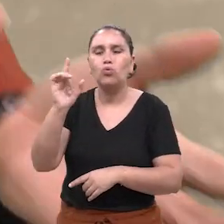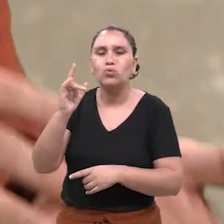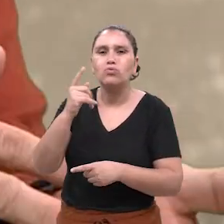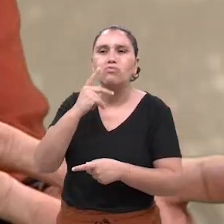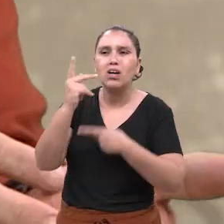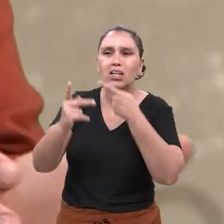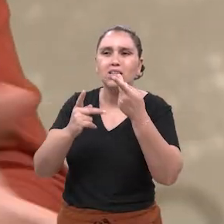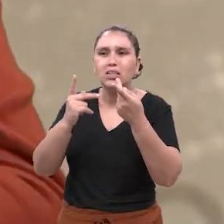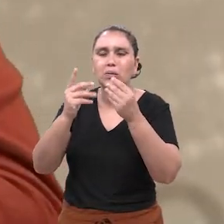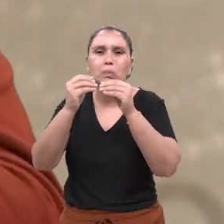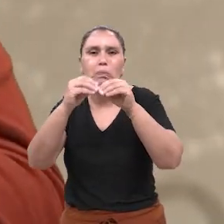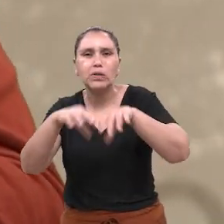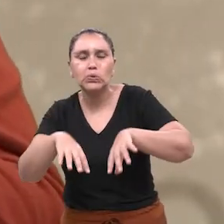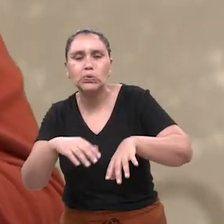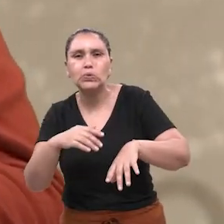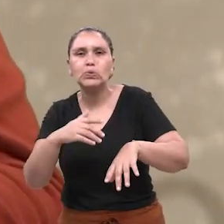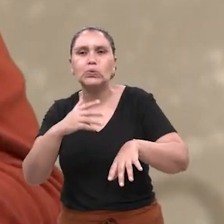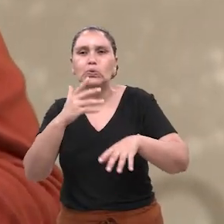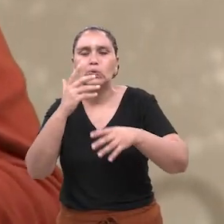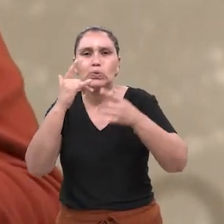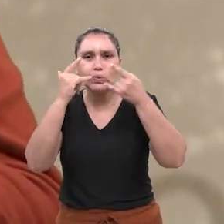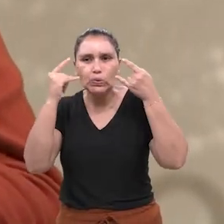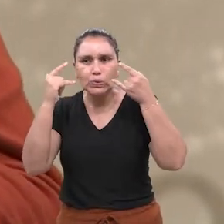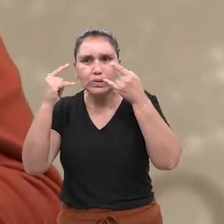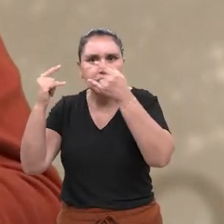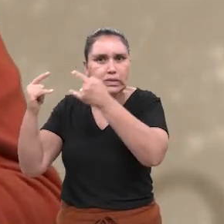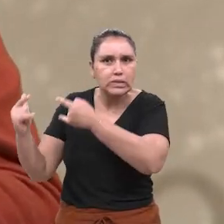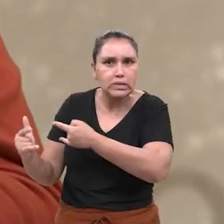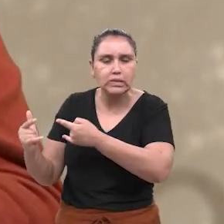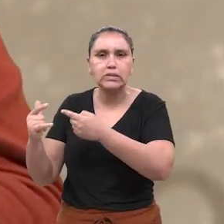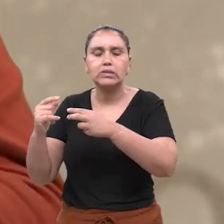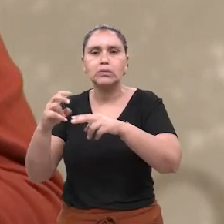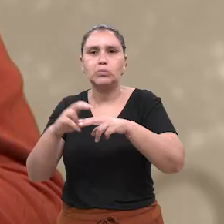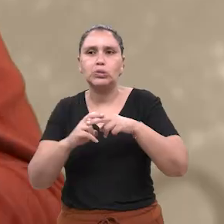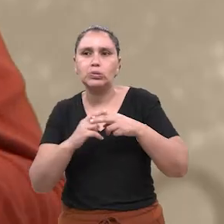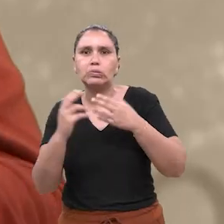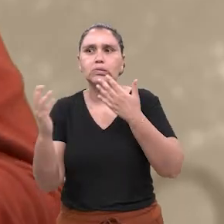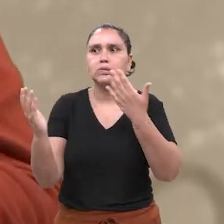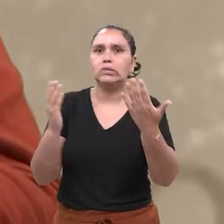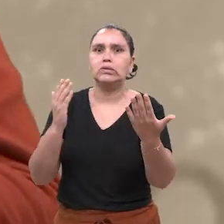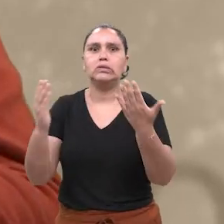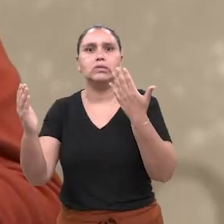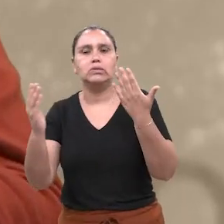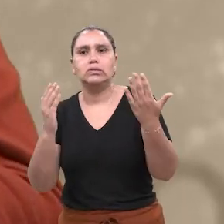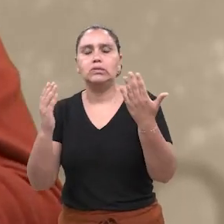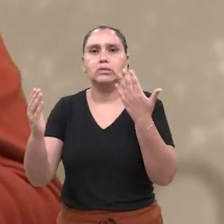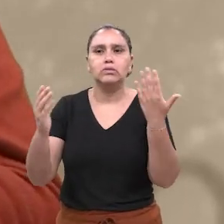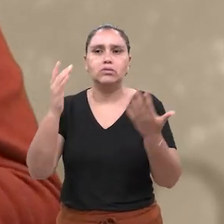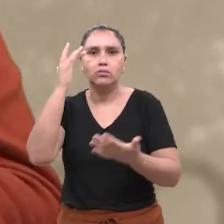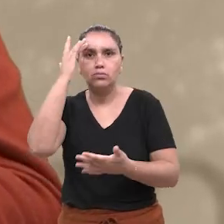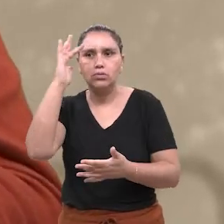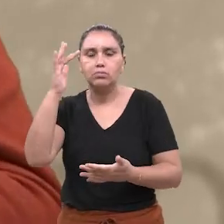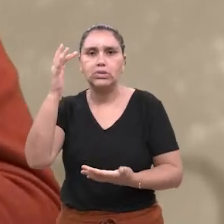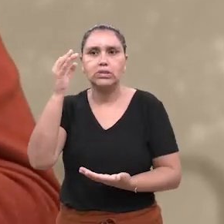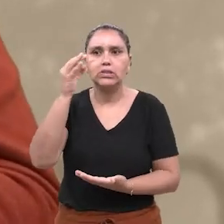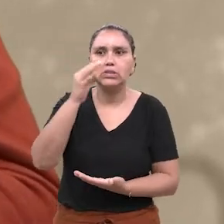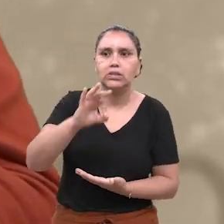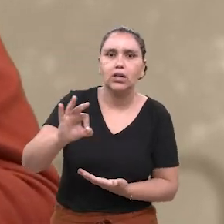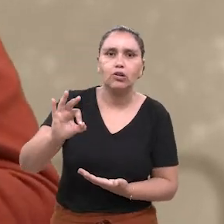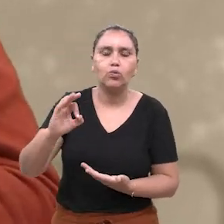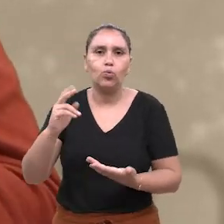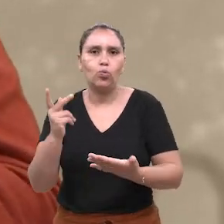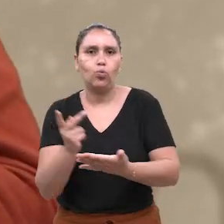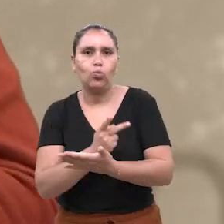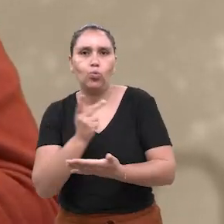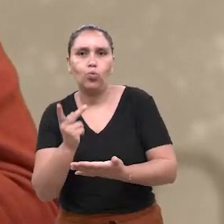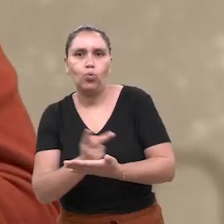que dizia que a máscara prejudicava. Então, com certeza, a decisão que a gente tomava nos deixava também